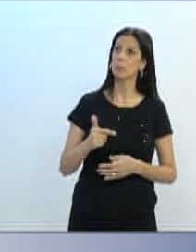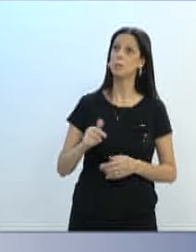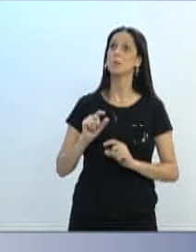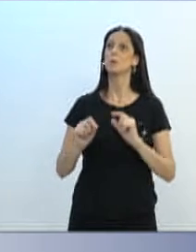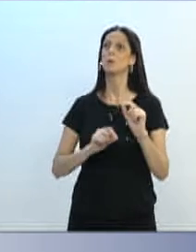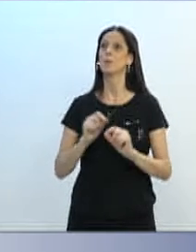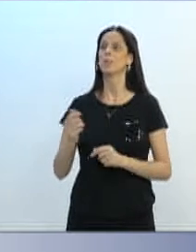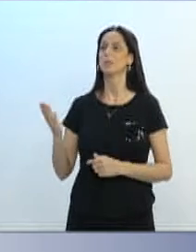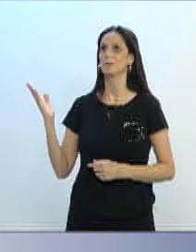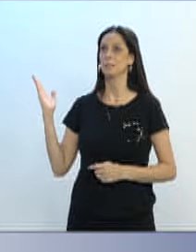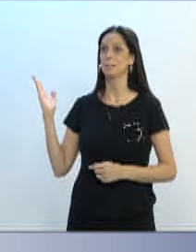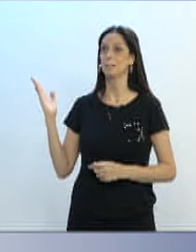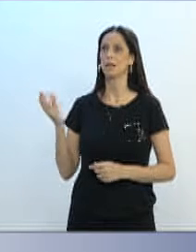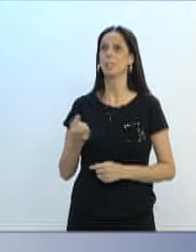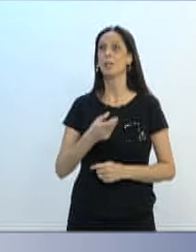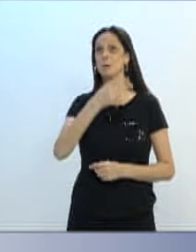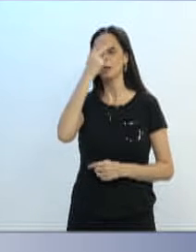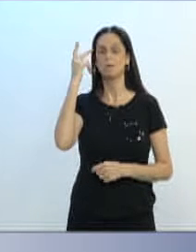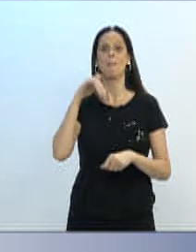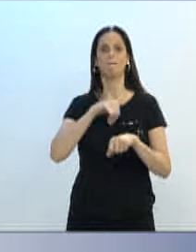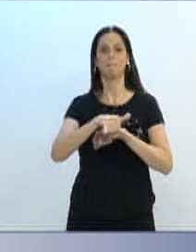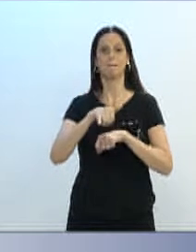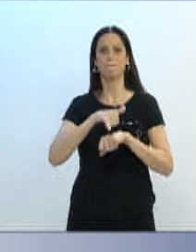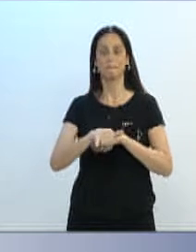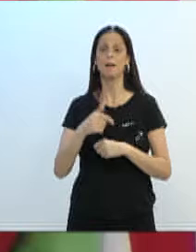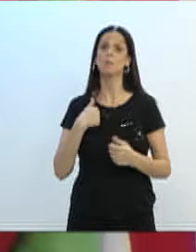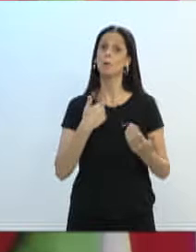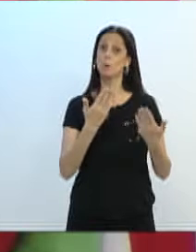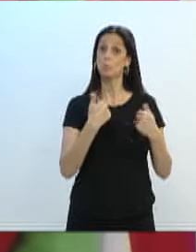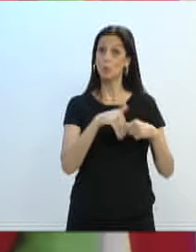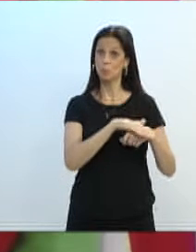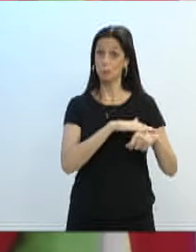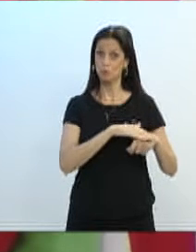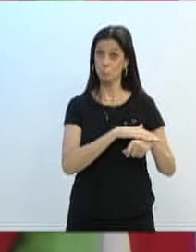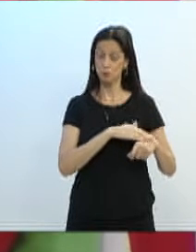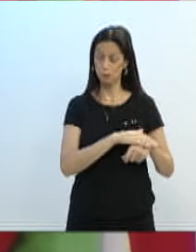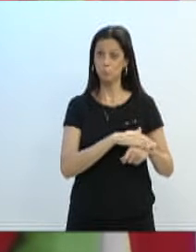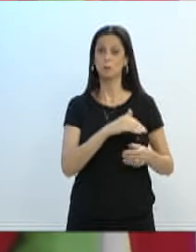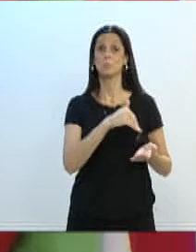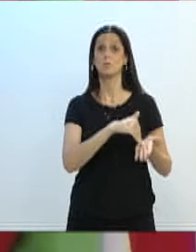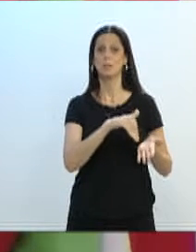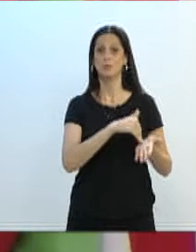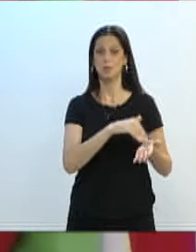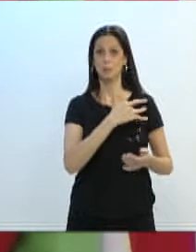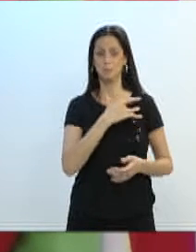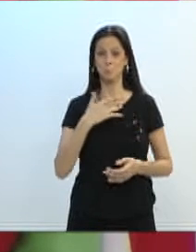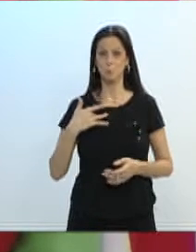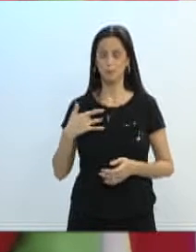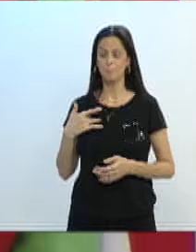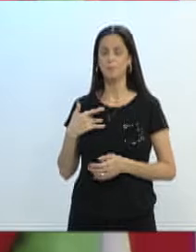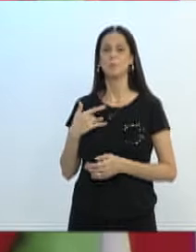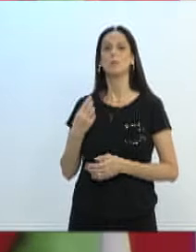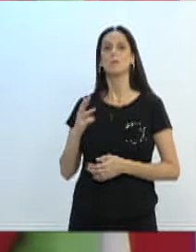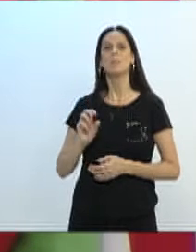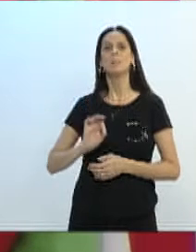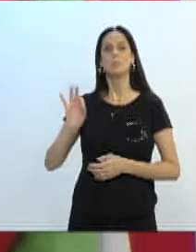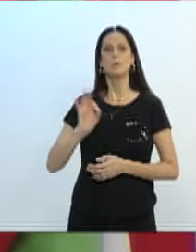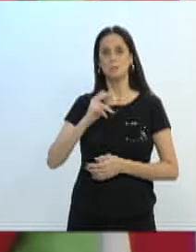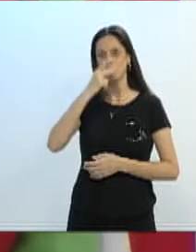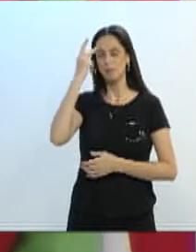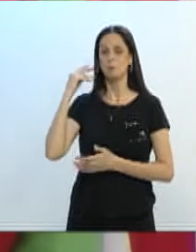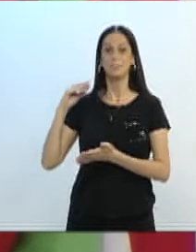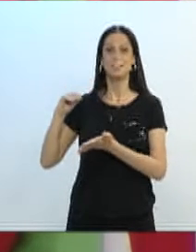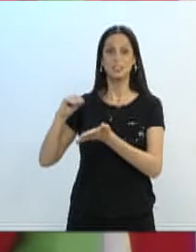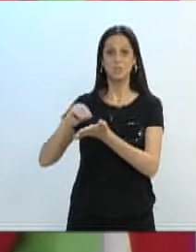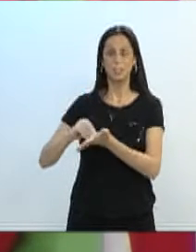né? Em conversa com o secretário Winnington, eu descobri e obtive a informação de que 30% dos procedimentos agendados no sistema de saúde pública de